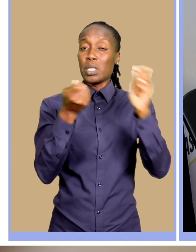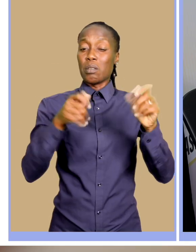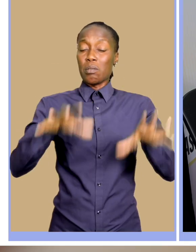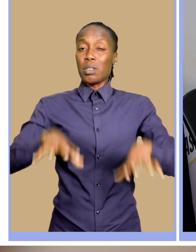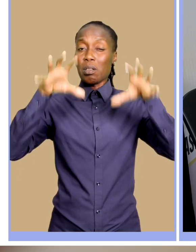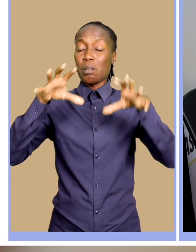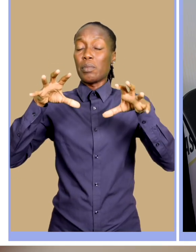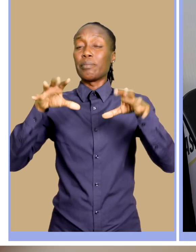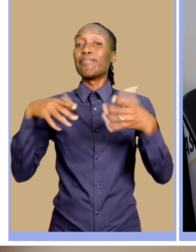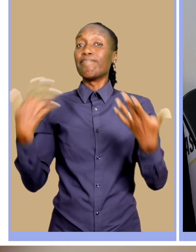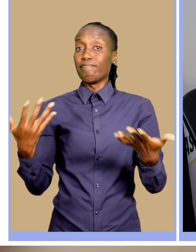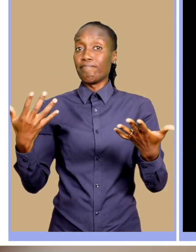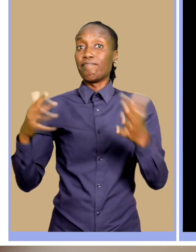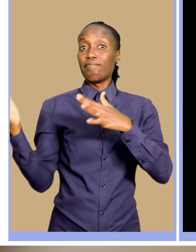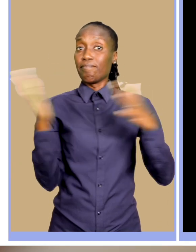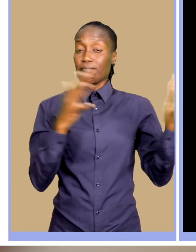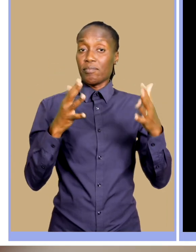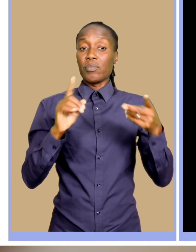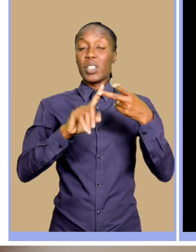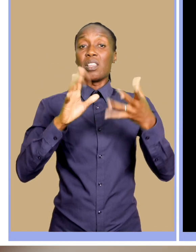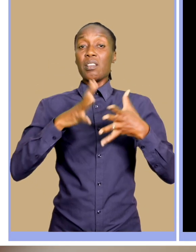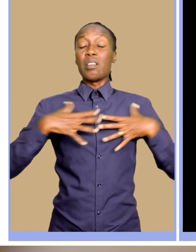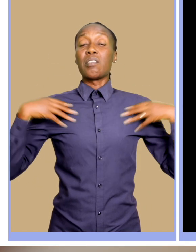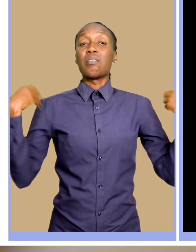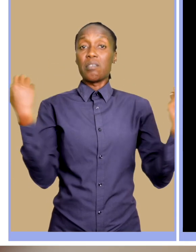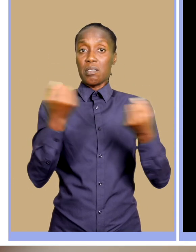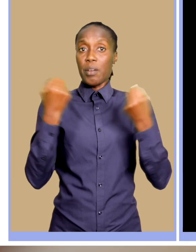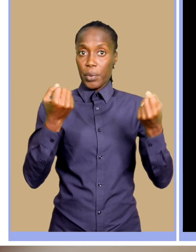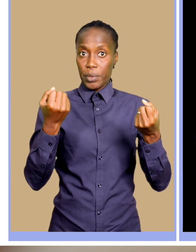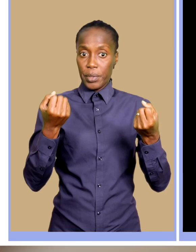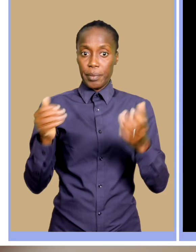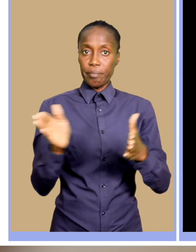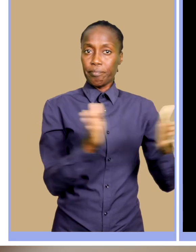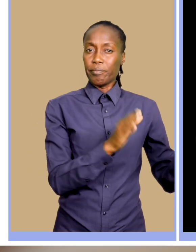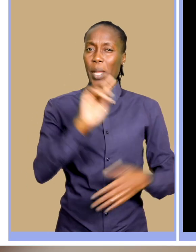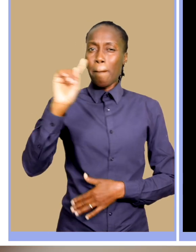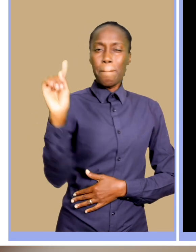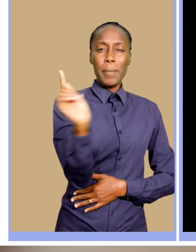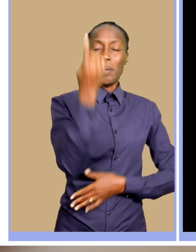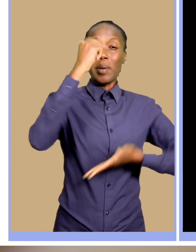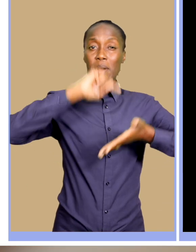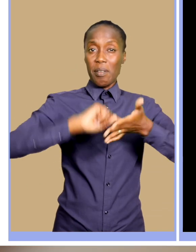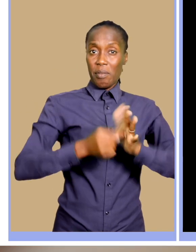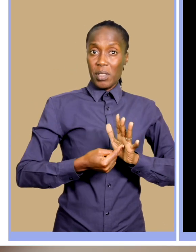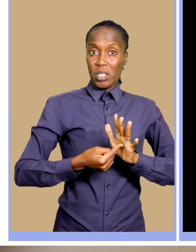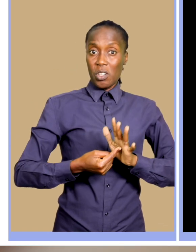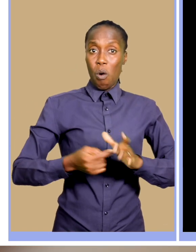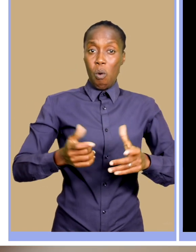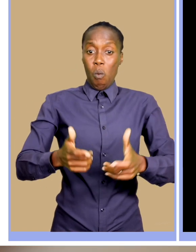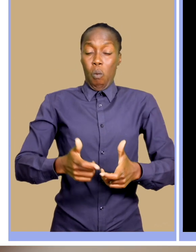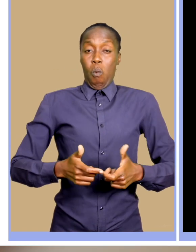área, o primeiro simpósio que foi realizado não só olhou também a questão da pessoa com